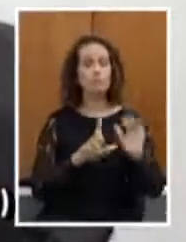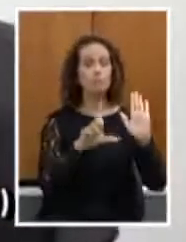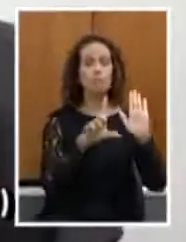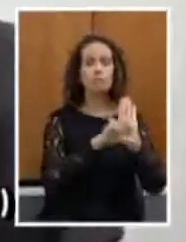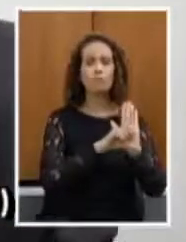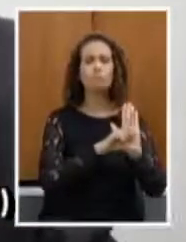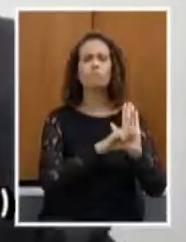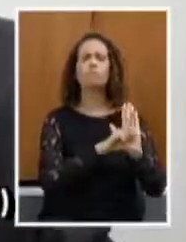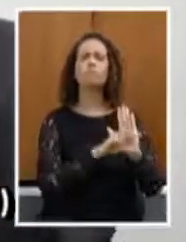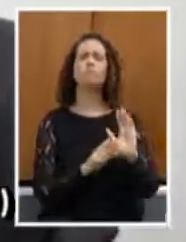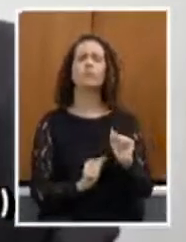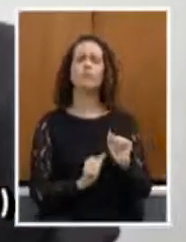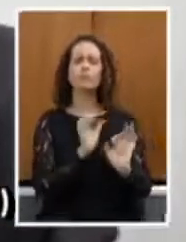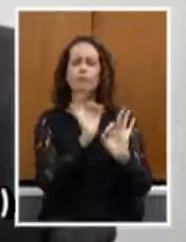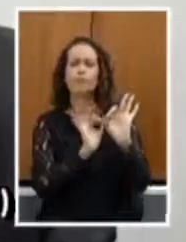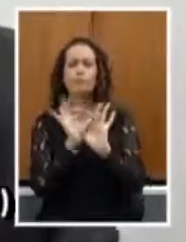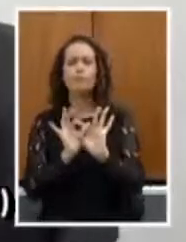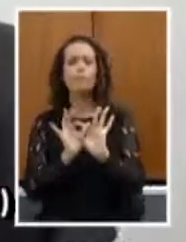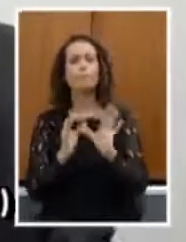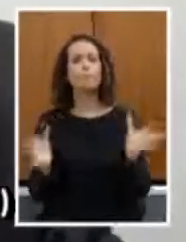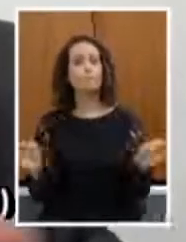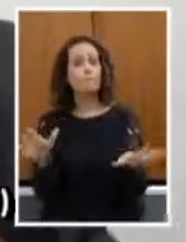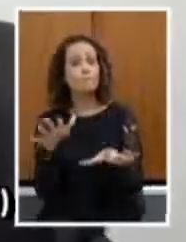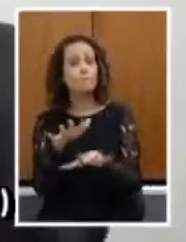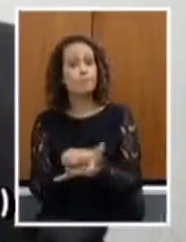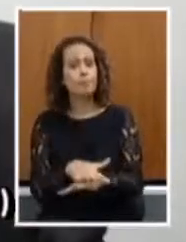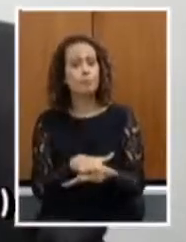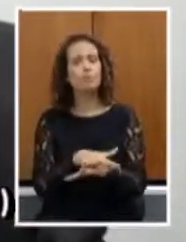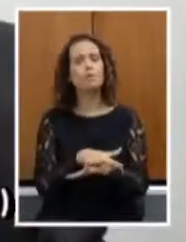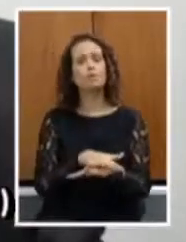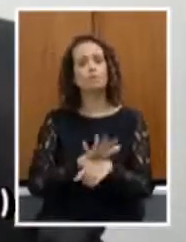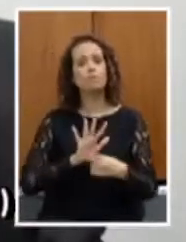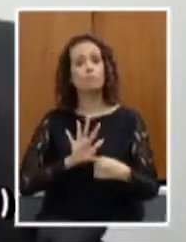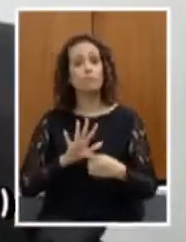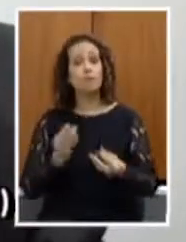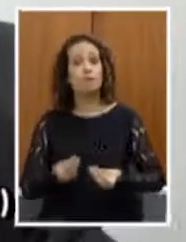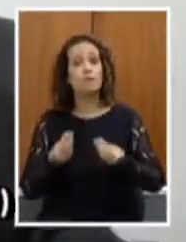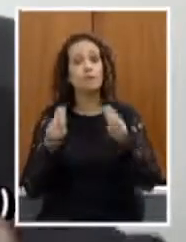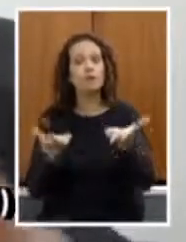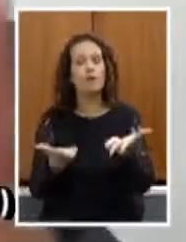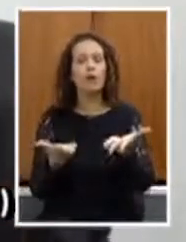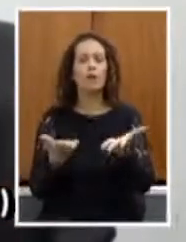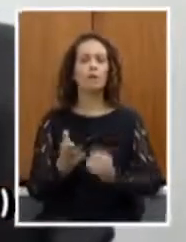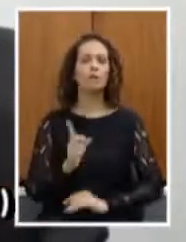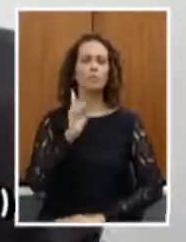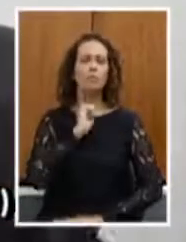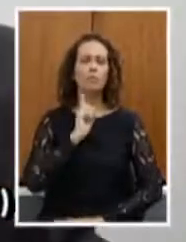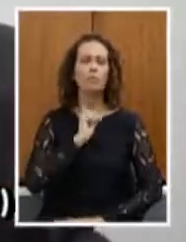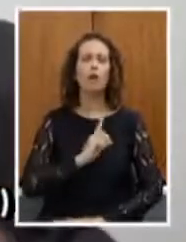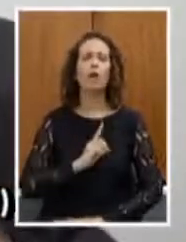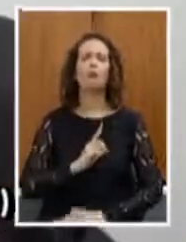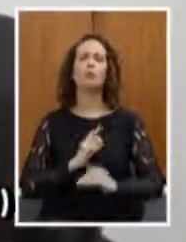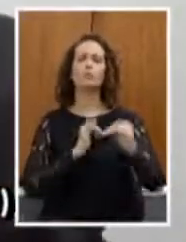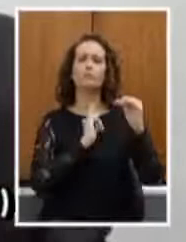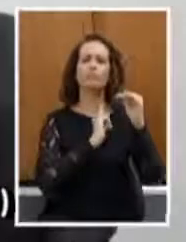madura, acima de tudo, pronta para oferecer a Minas Gerais, a startup,